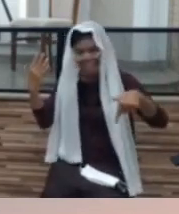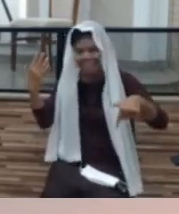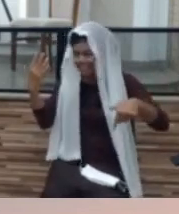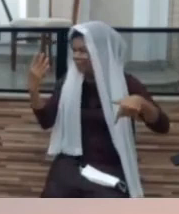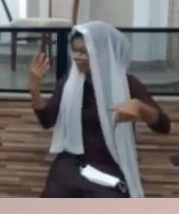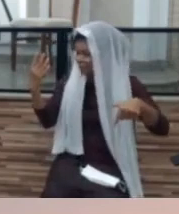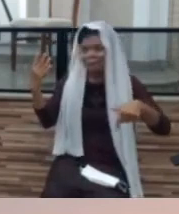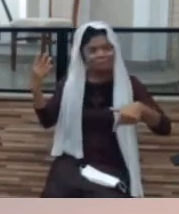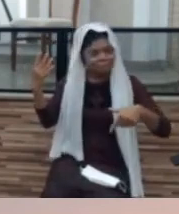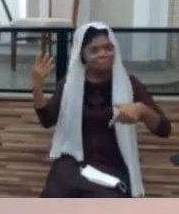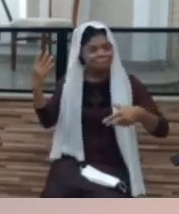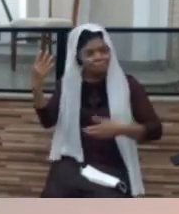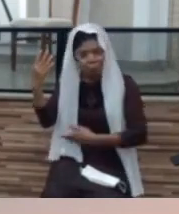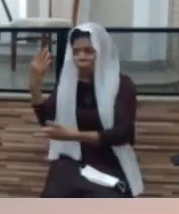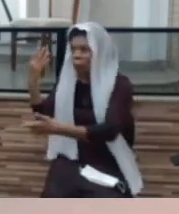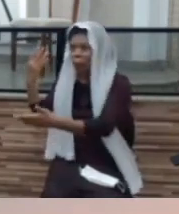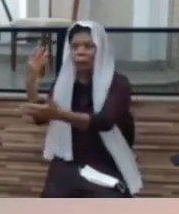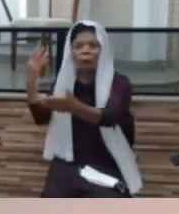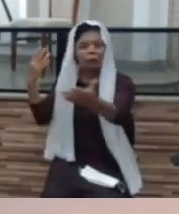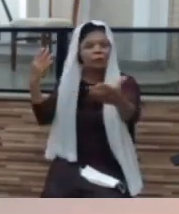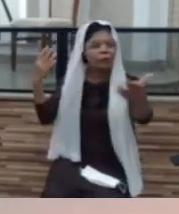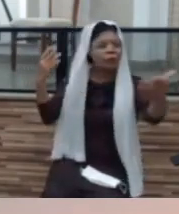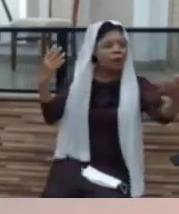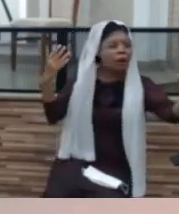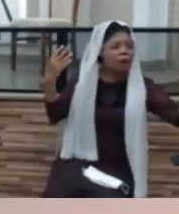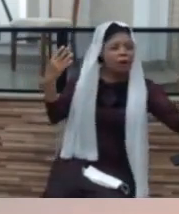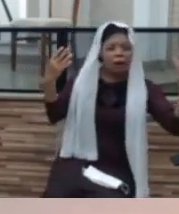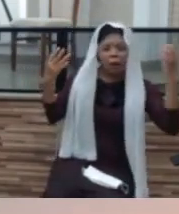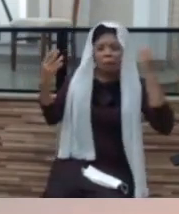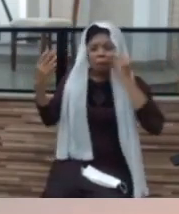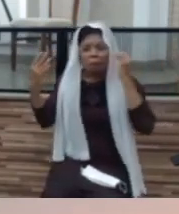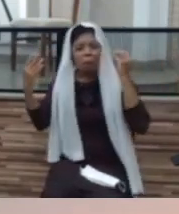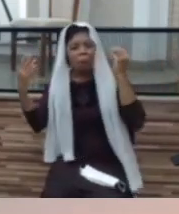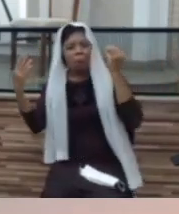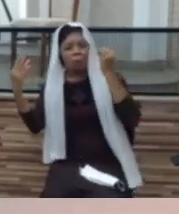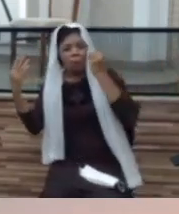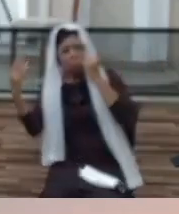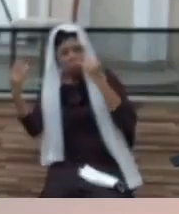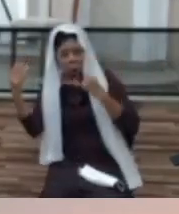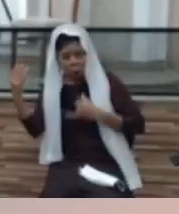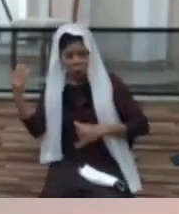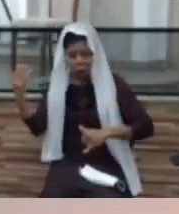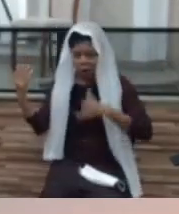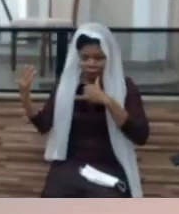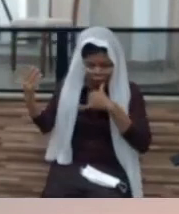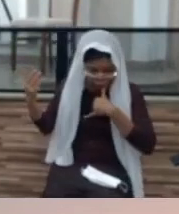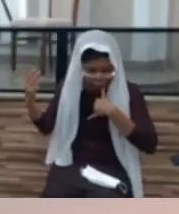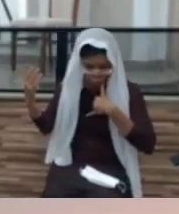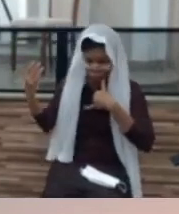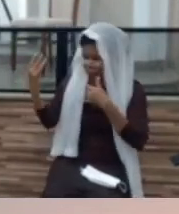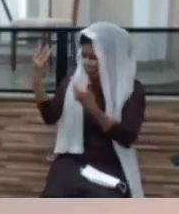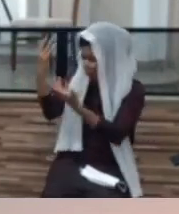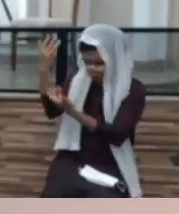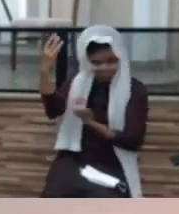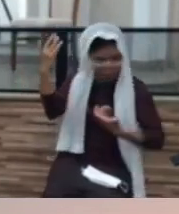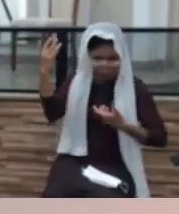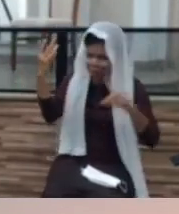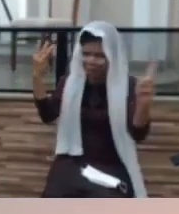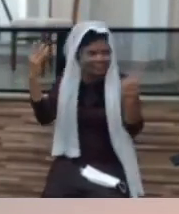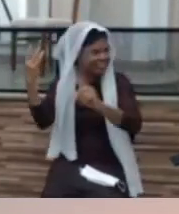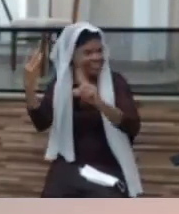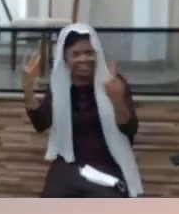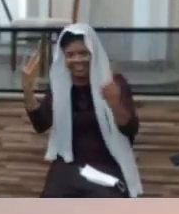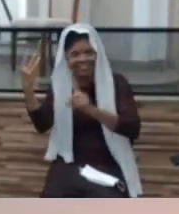Não são as agruras dessa vida que vão te arrancar desta graça maravilhosa. Não são as dificuldades